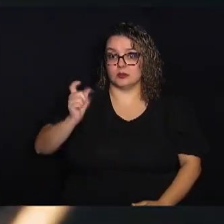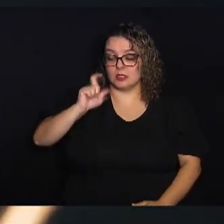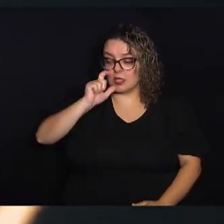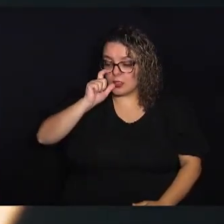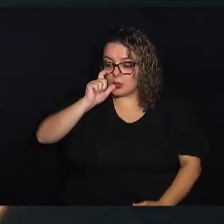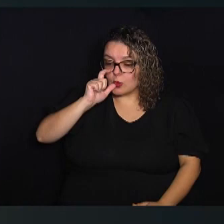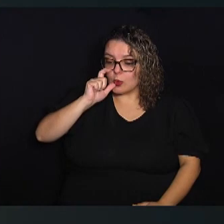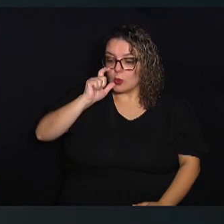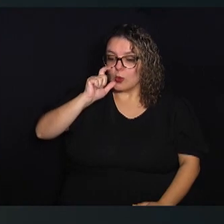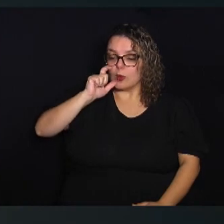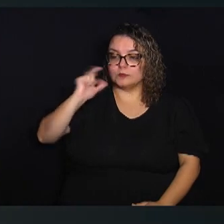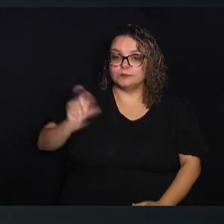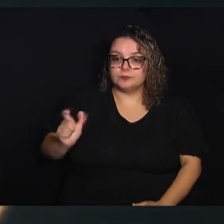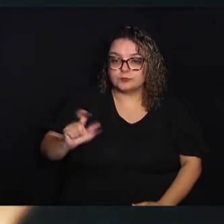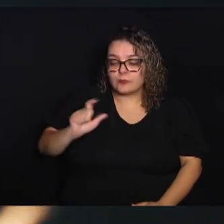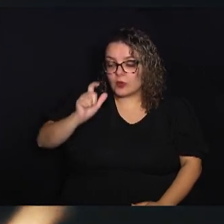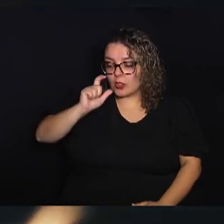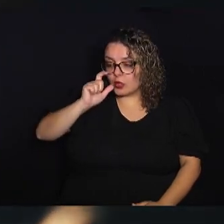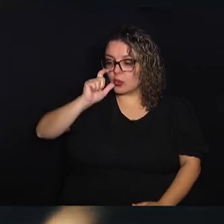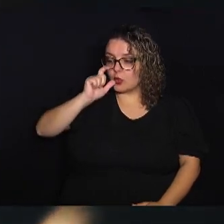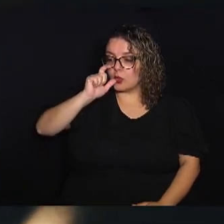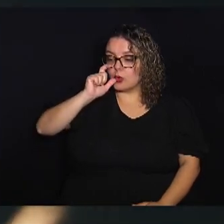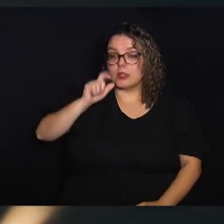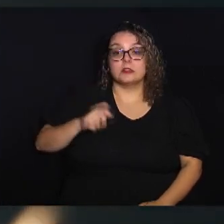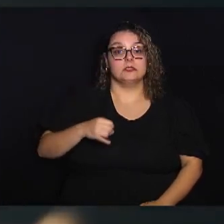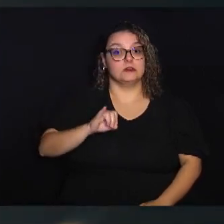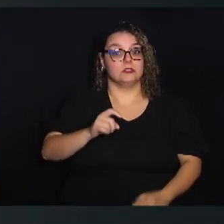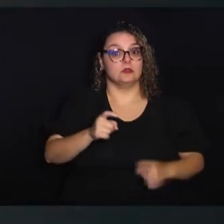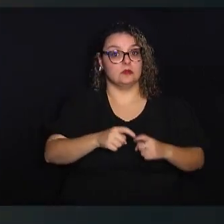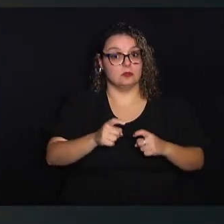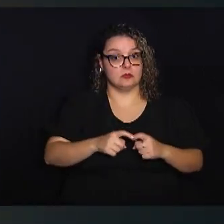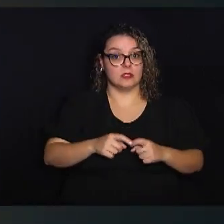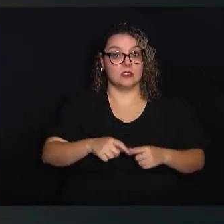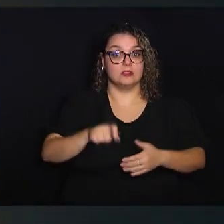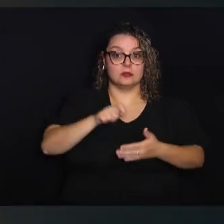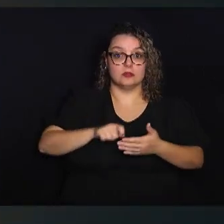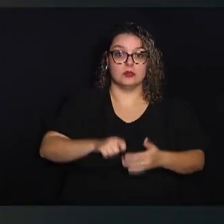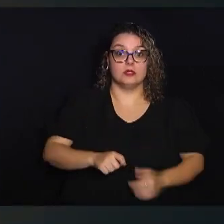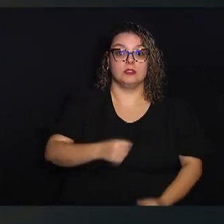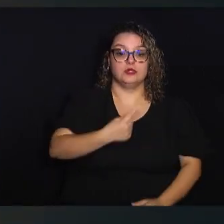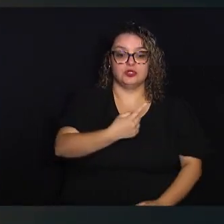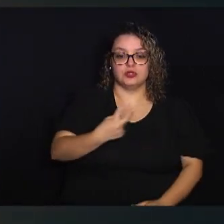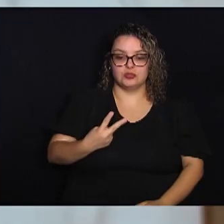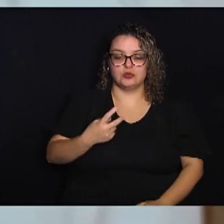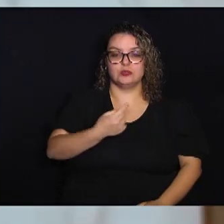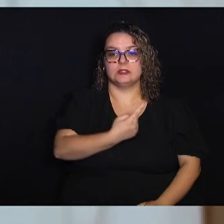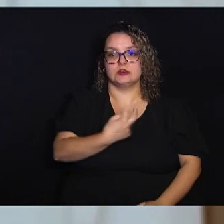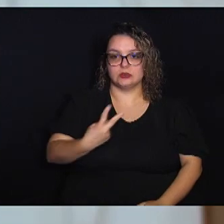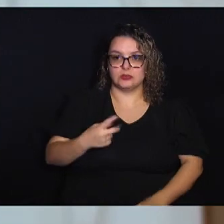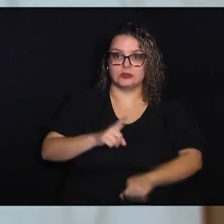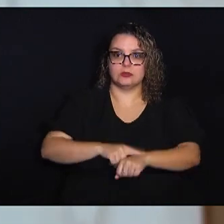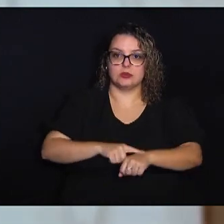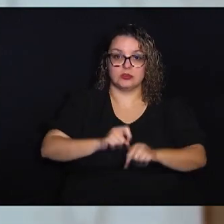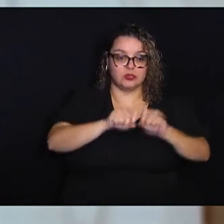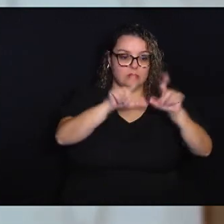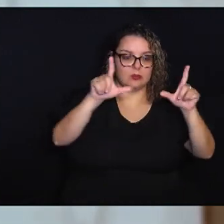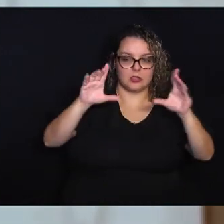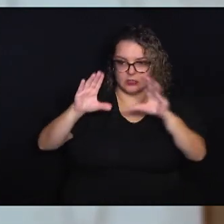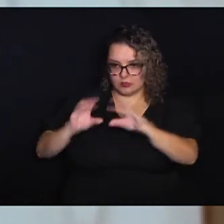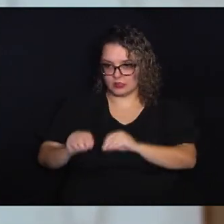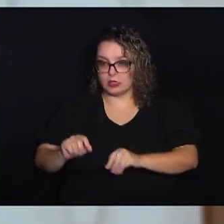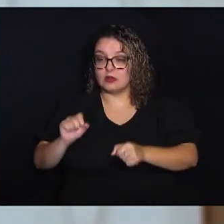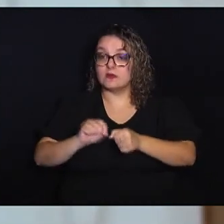Aspire a sua bombinha. Se o médico prescreveu lá de 12 em 12 horas, é de manhã e à noite, faça a aspiração do medicamento de